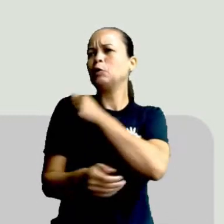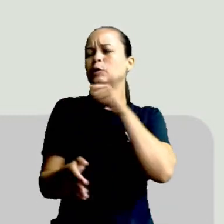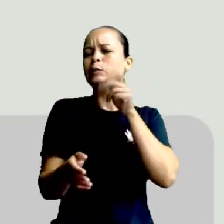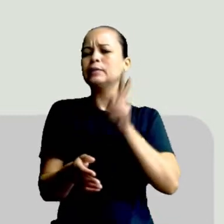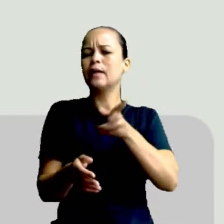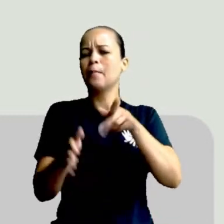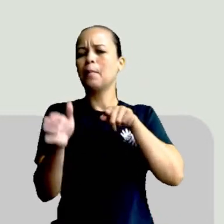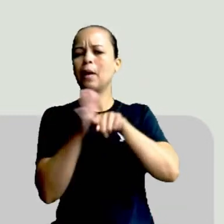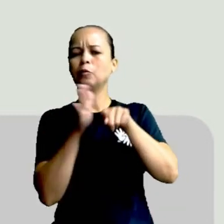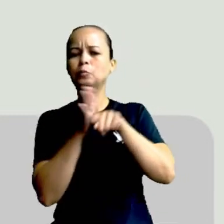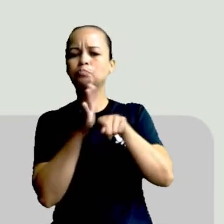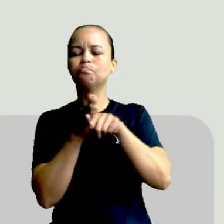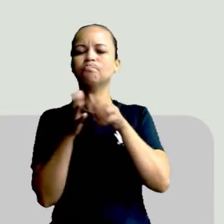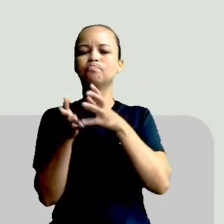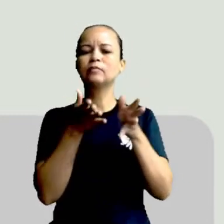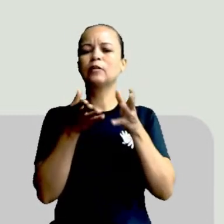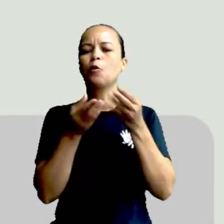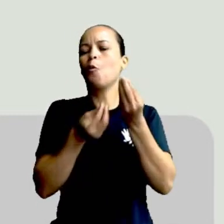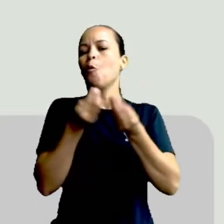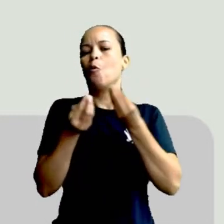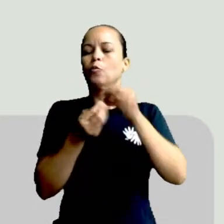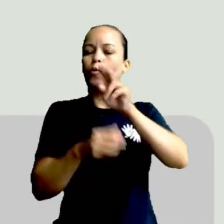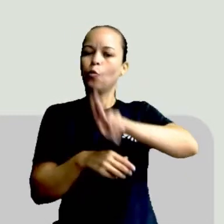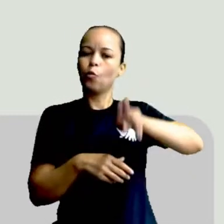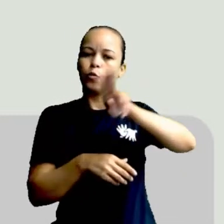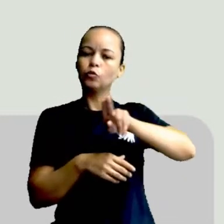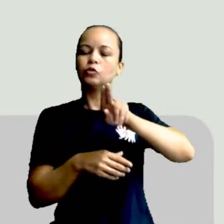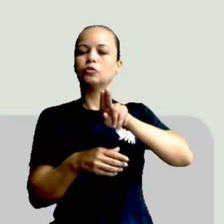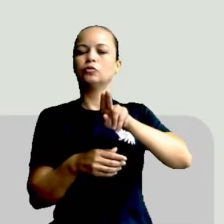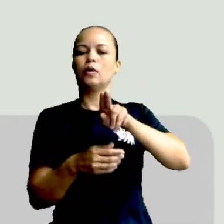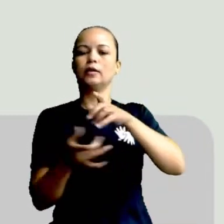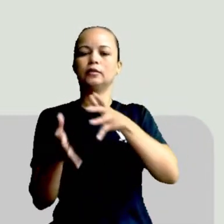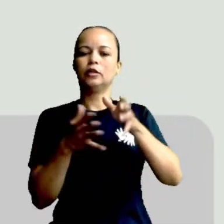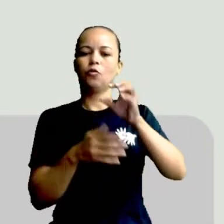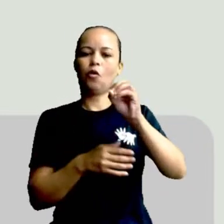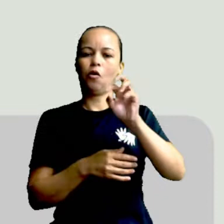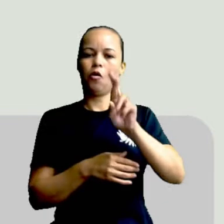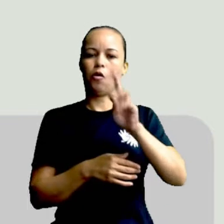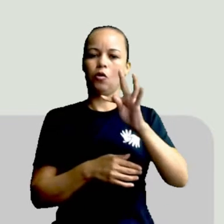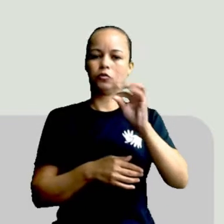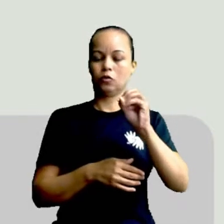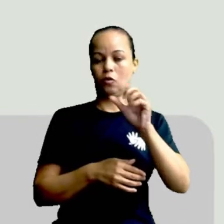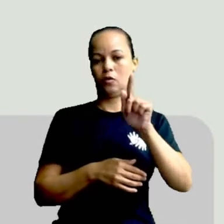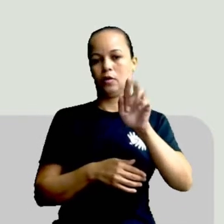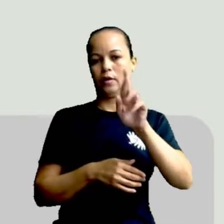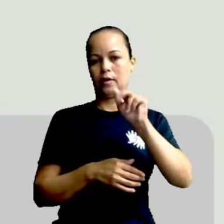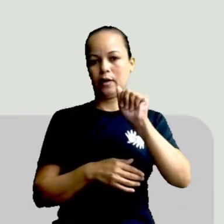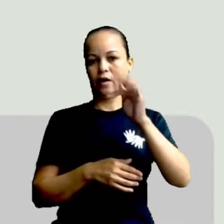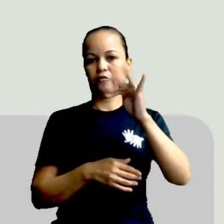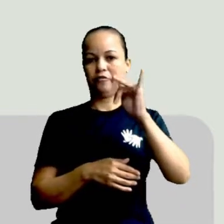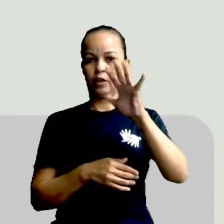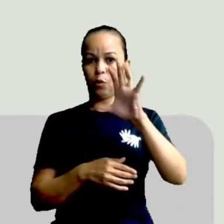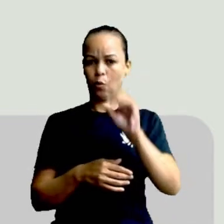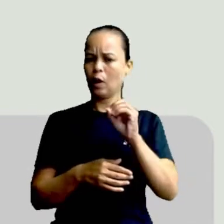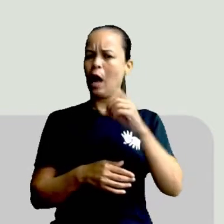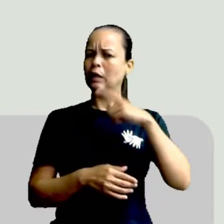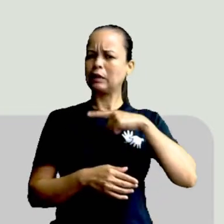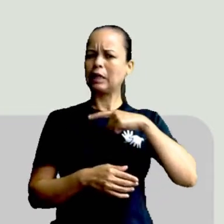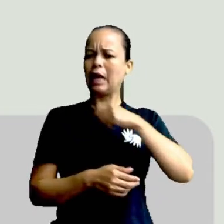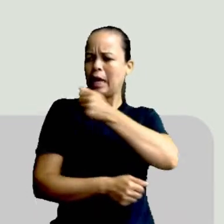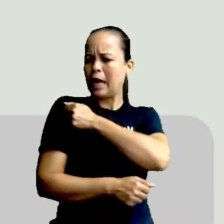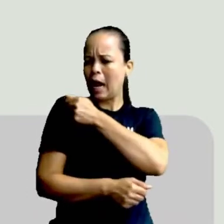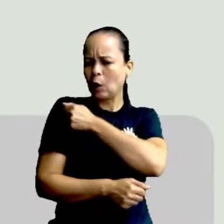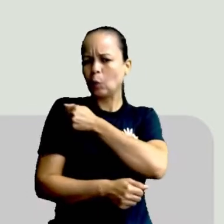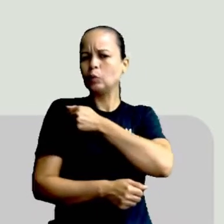perguntando sobre o seu uso depois do novo acordo ortográfico ainda tem aqueles que colocam acaso em tudo